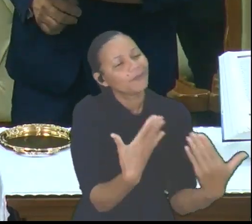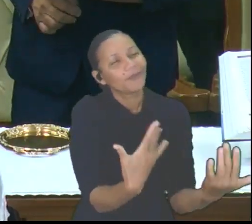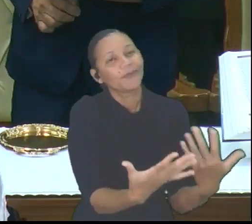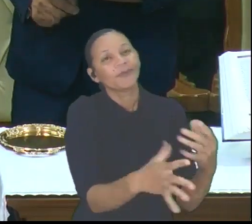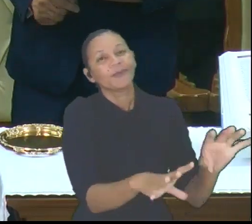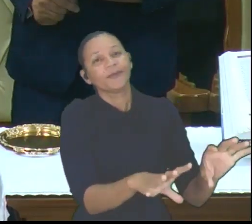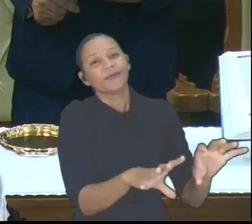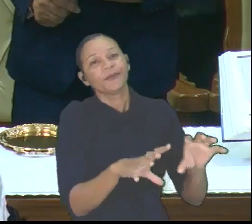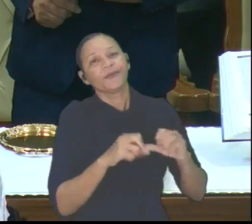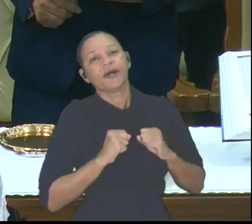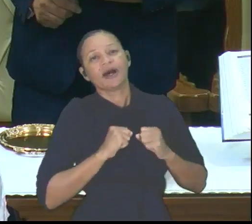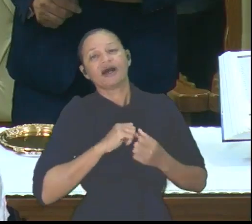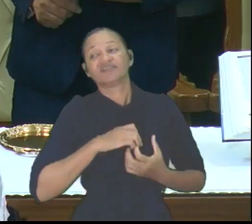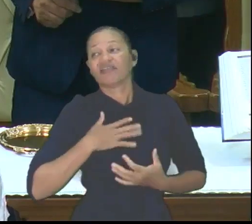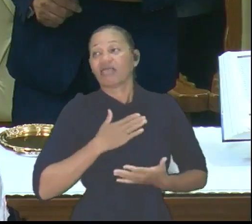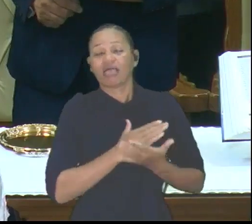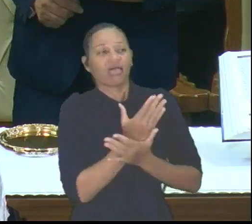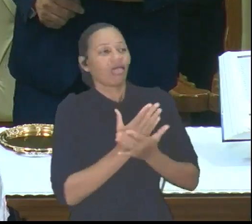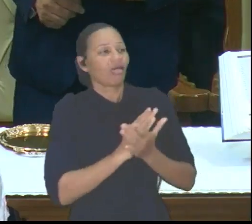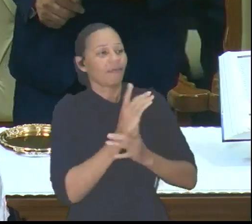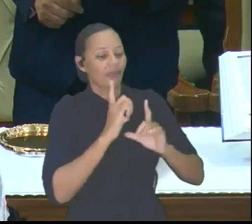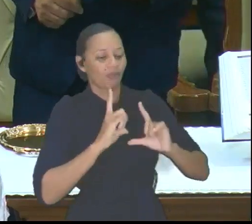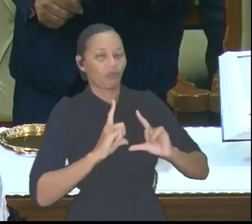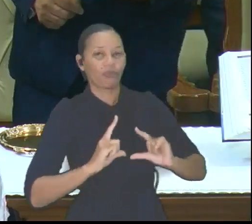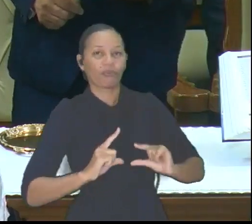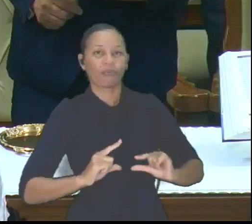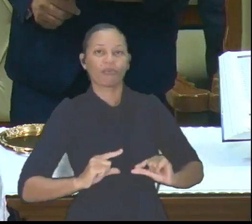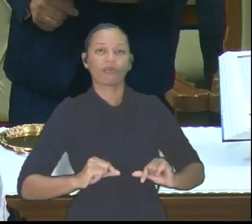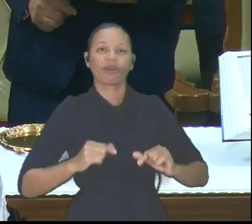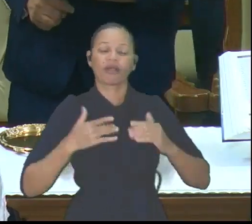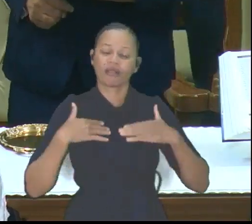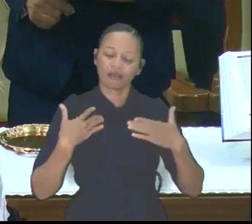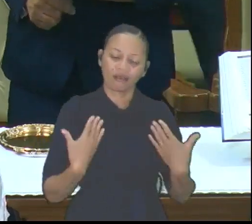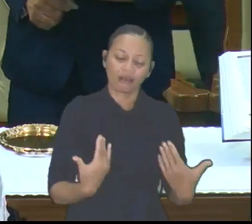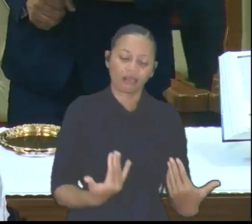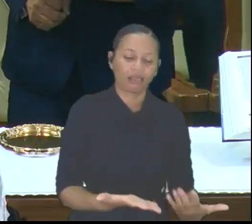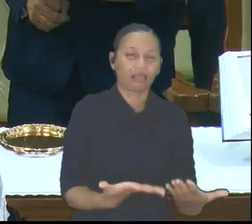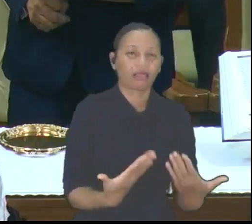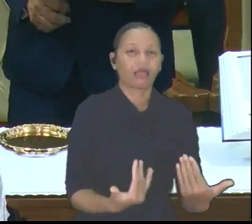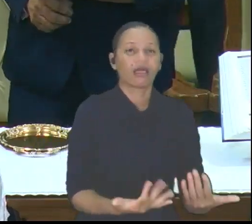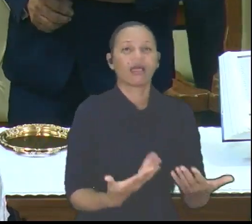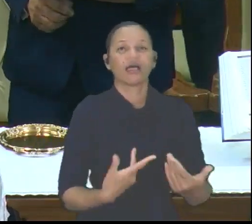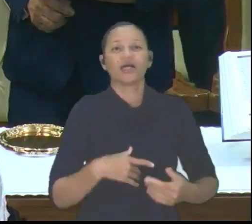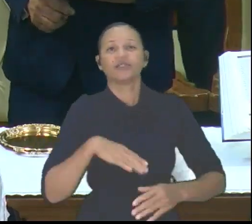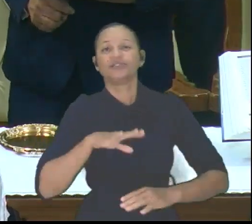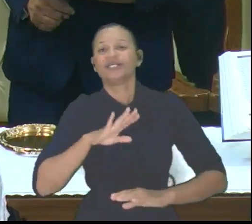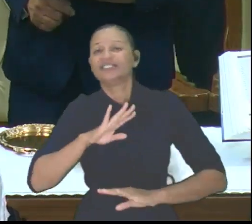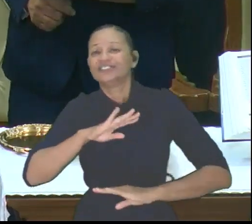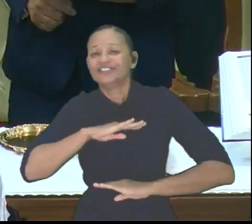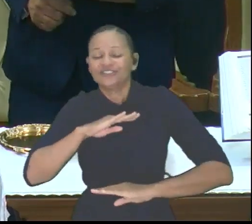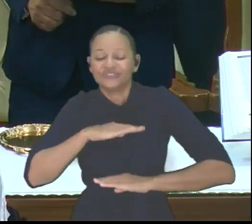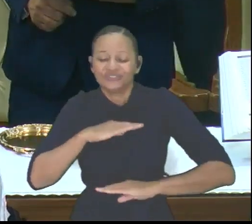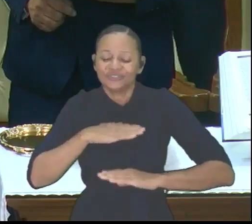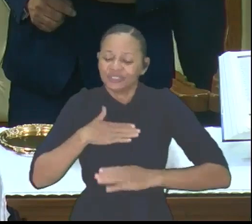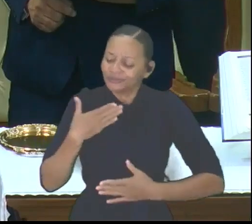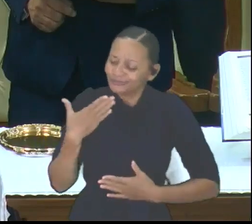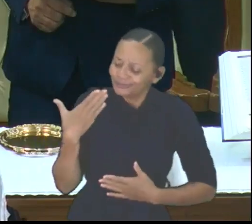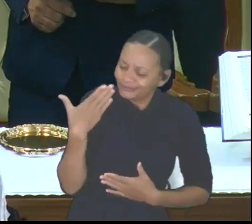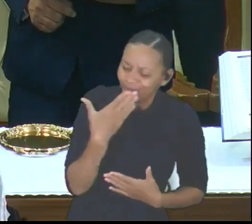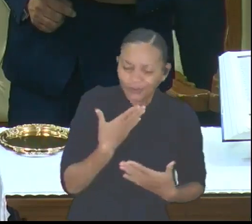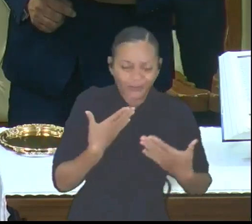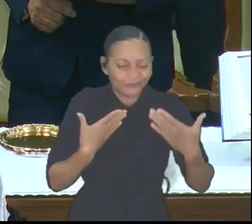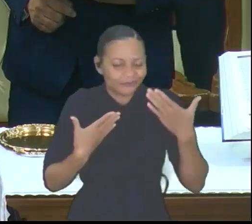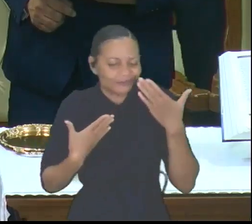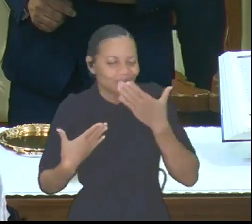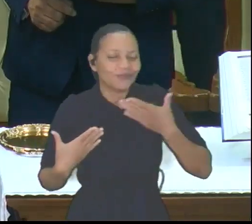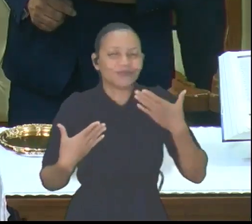a inquietação da alma vai embora. Você sente a leveza, o jeito doce de se comunicar. Aí ela